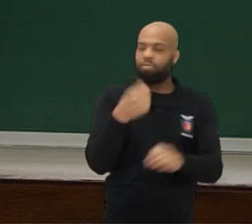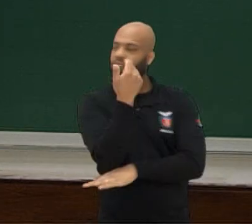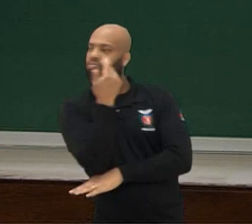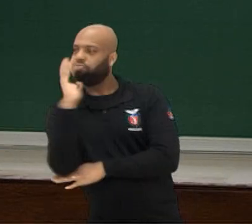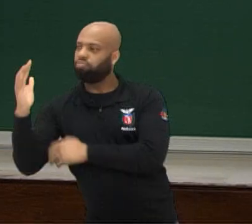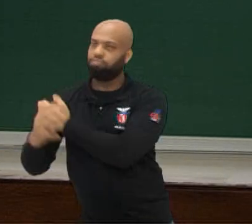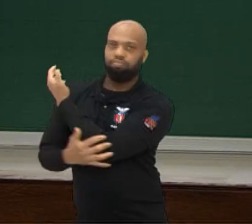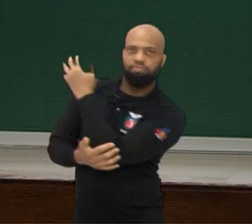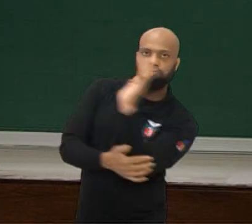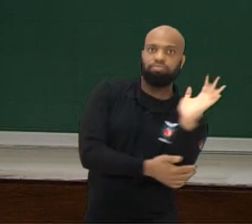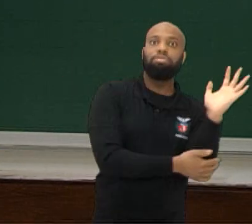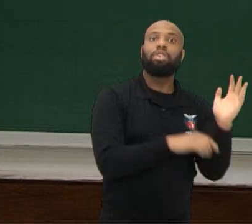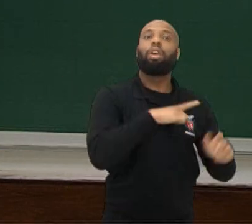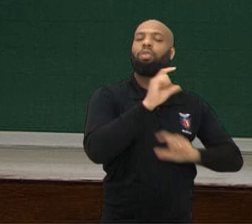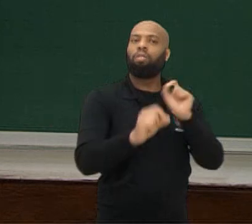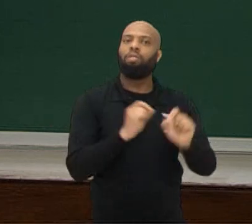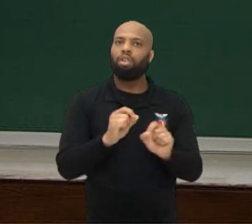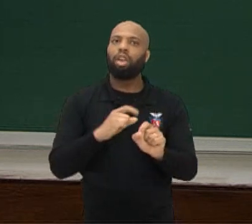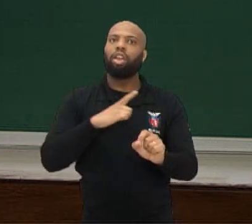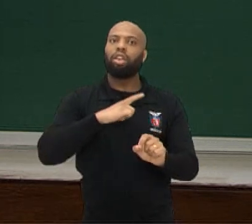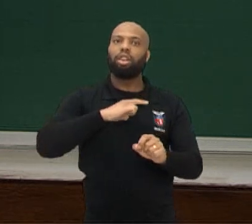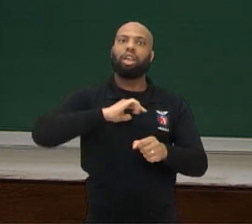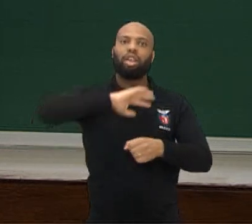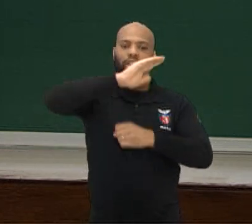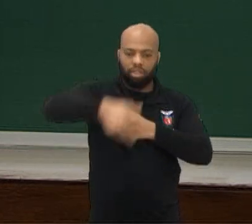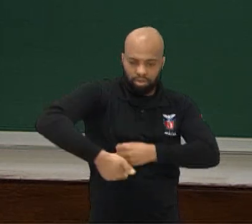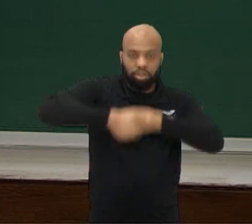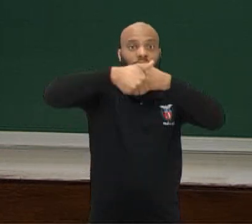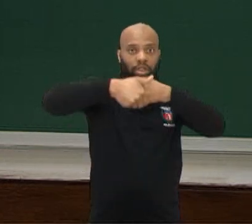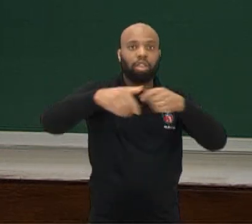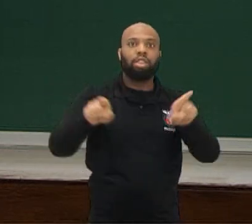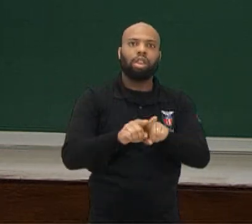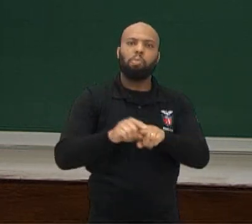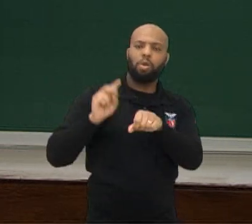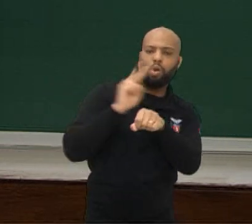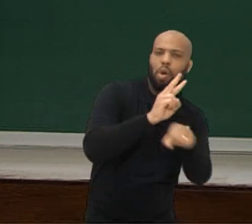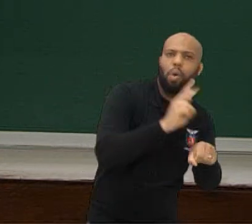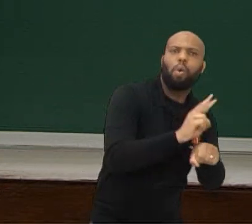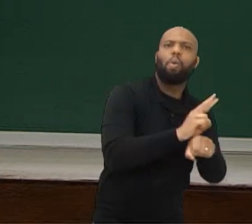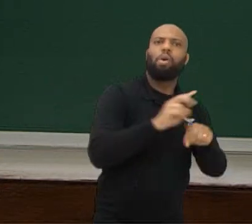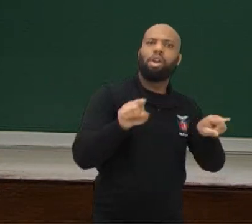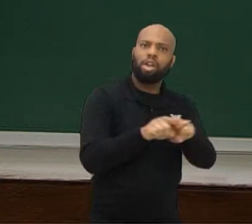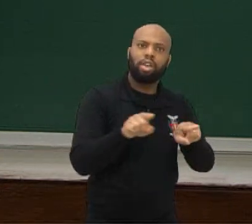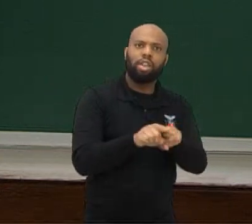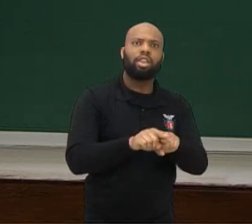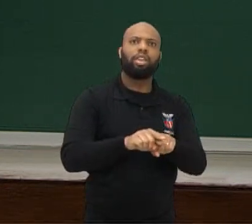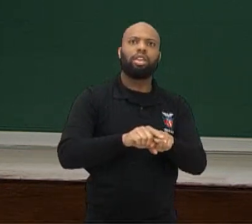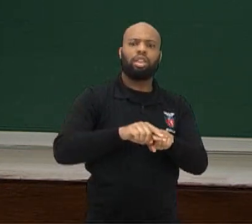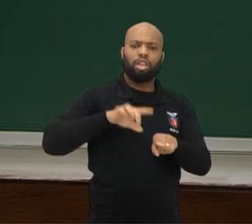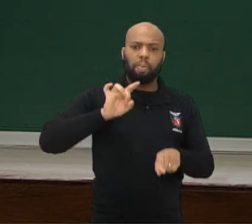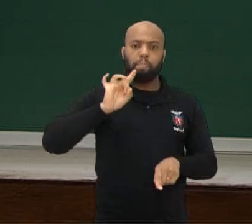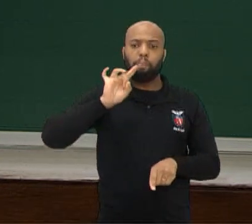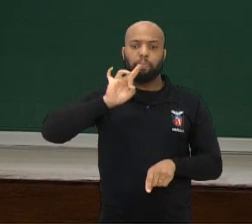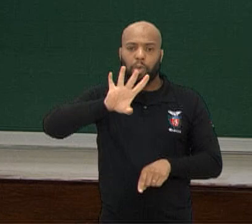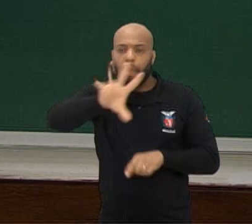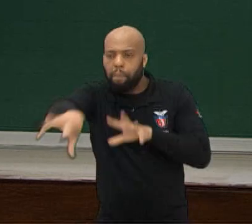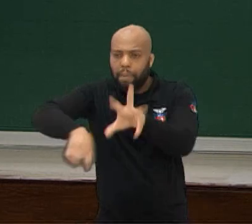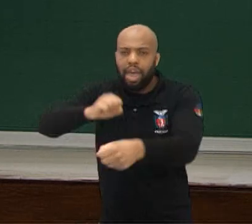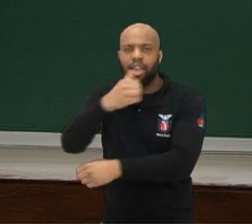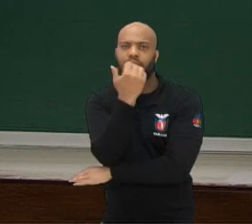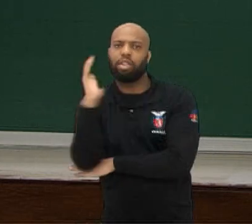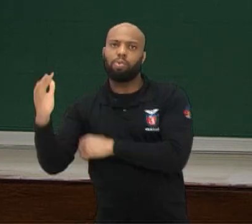ambiente é extremamente sustentável, de cuidado e de somente retirar aquilo que era